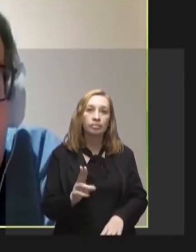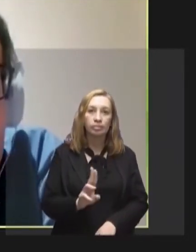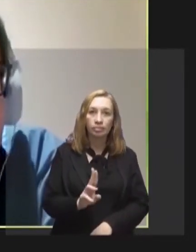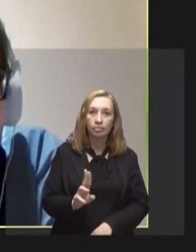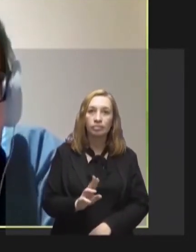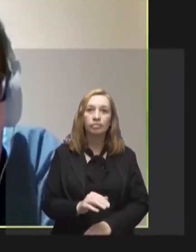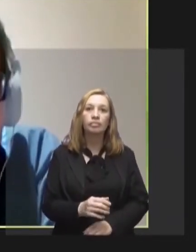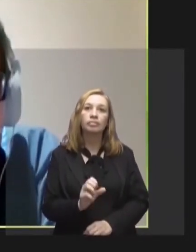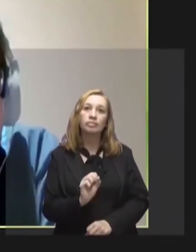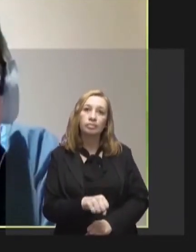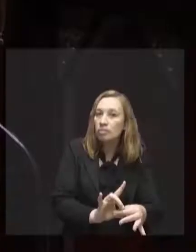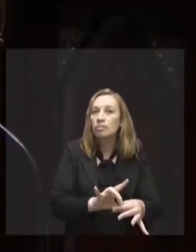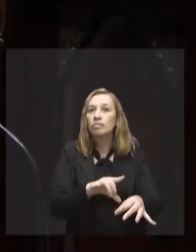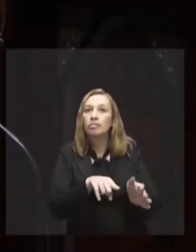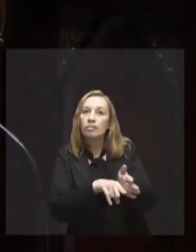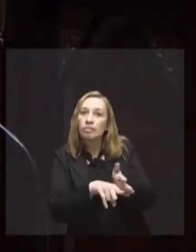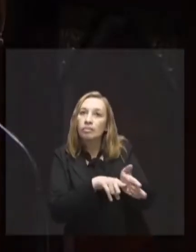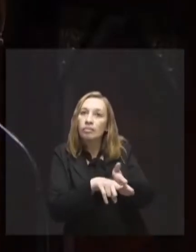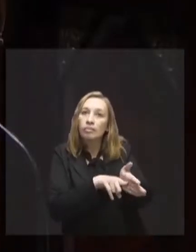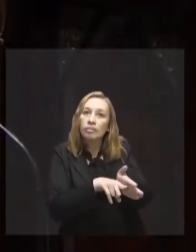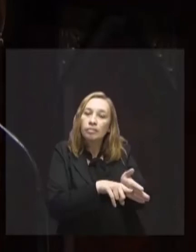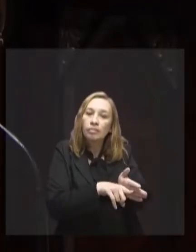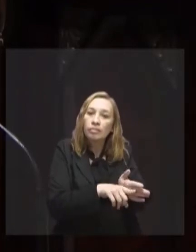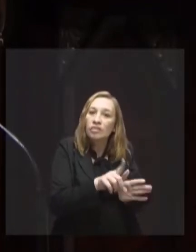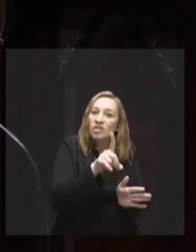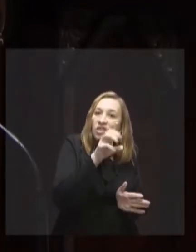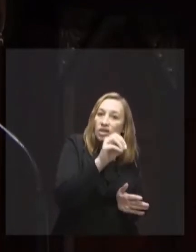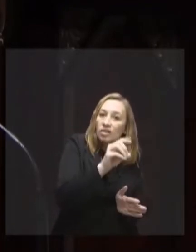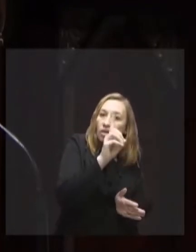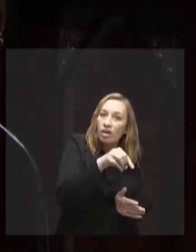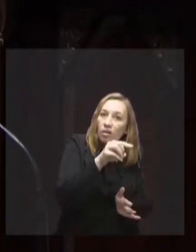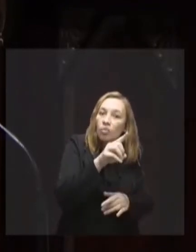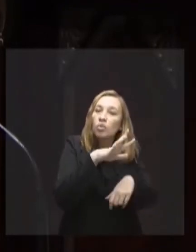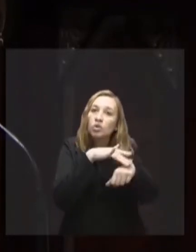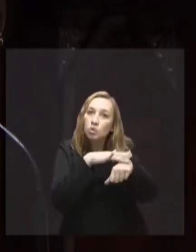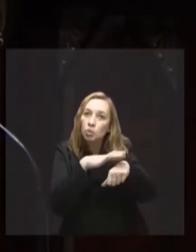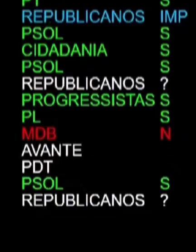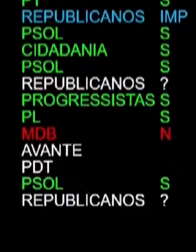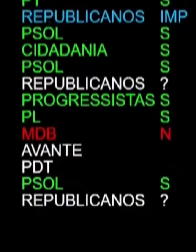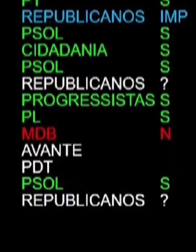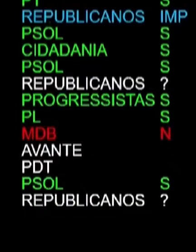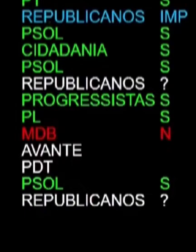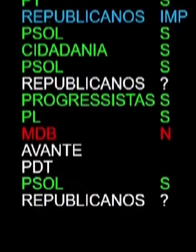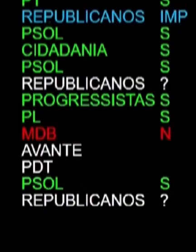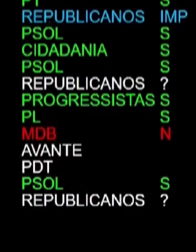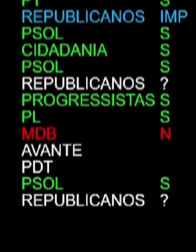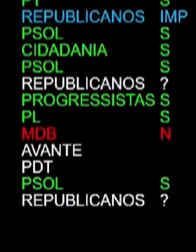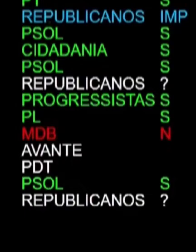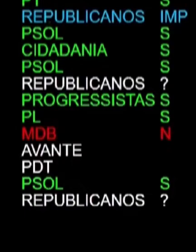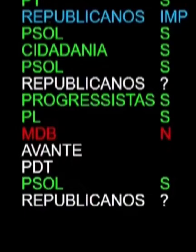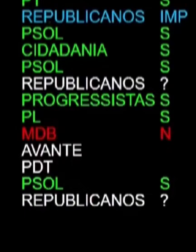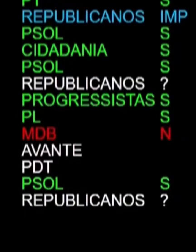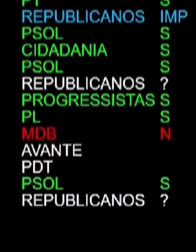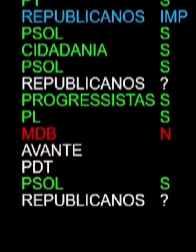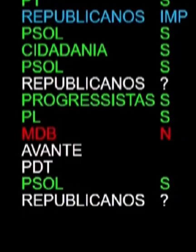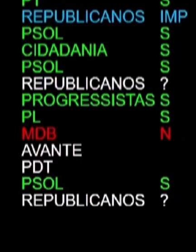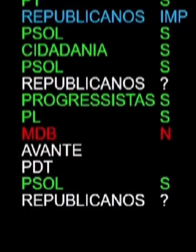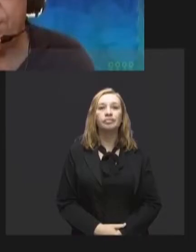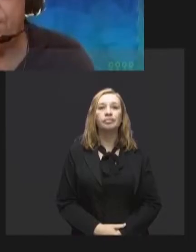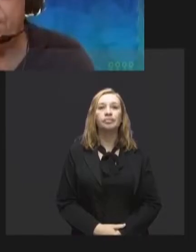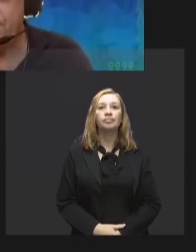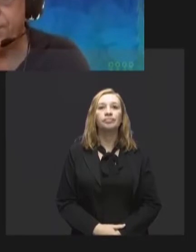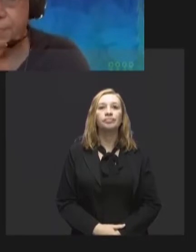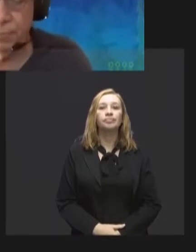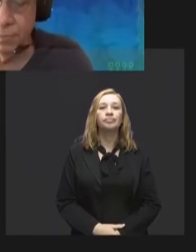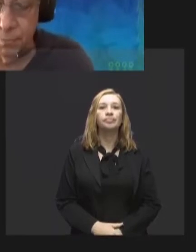sobre desconto na antecipação de pagamento de dívidas. Outro projeto aprovado em primeira discussão foi o que trata